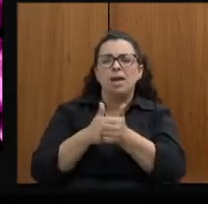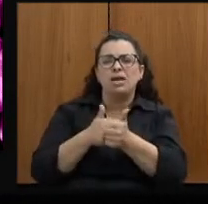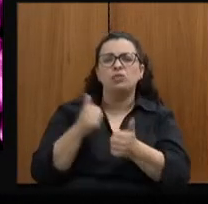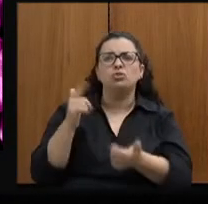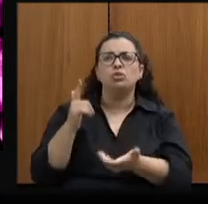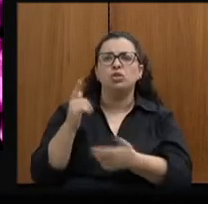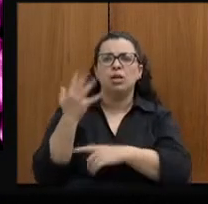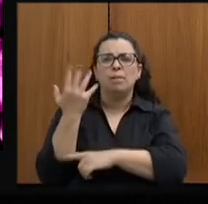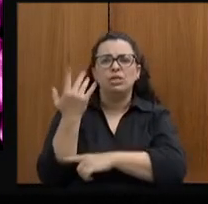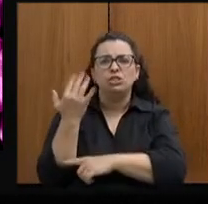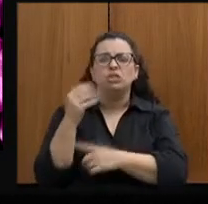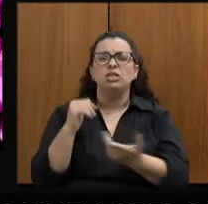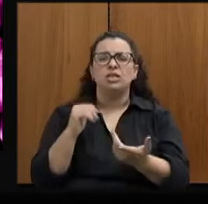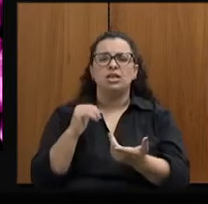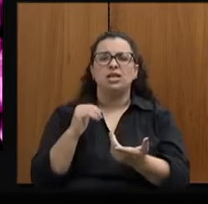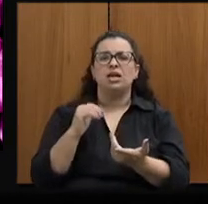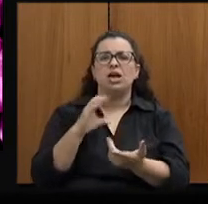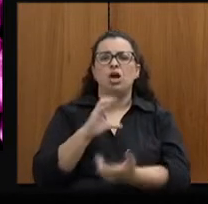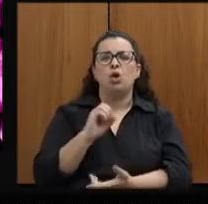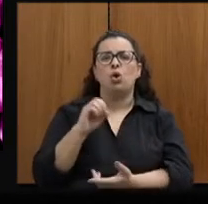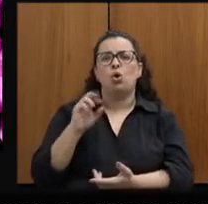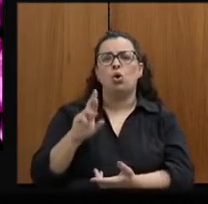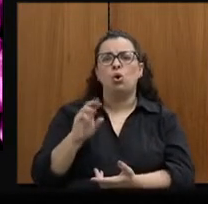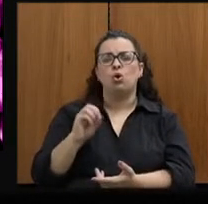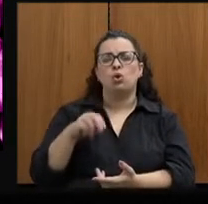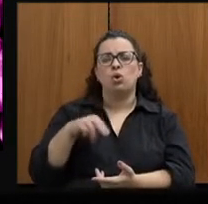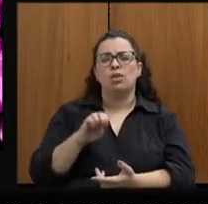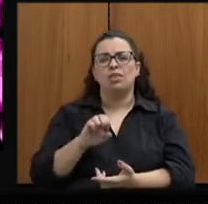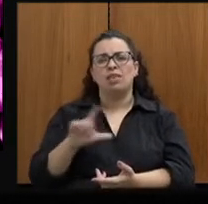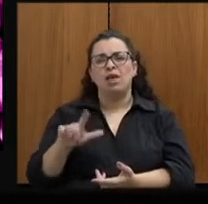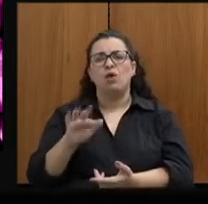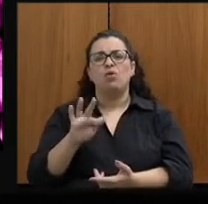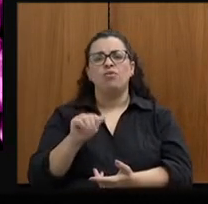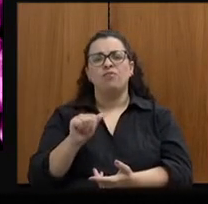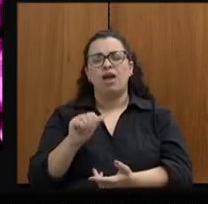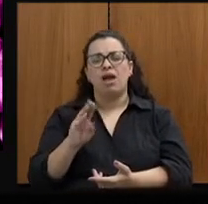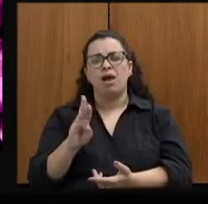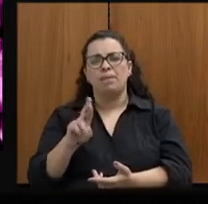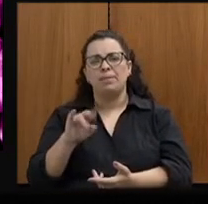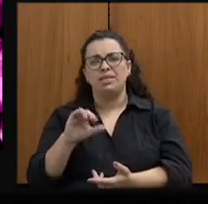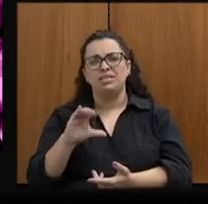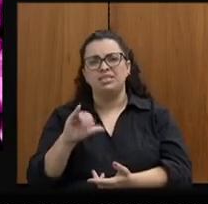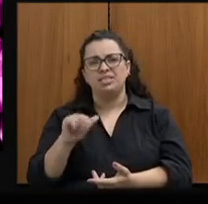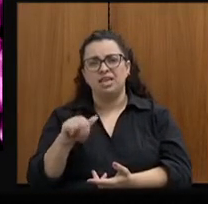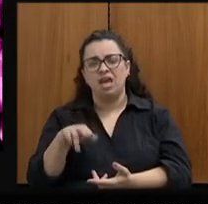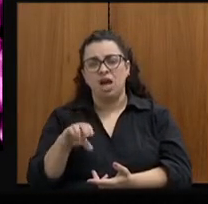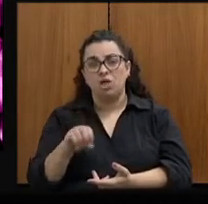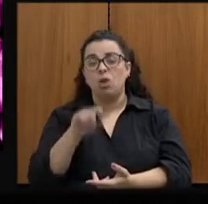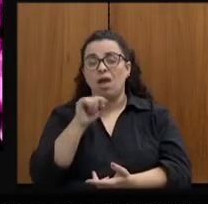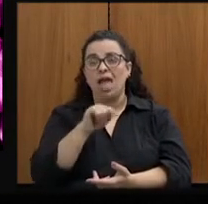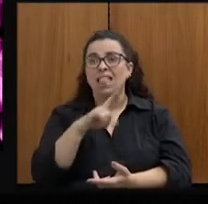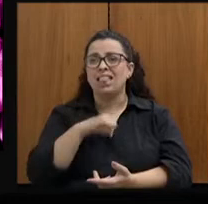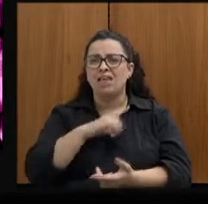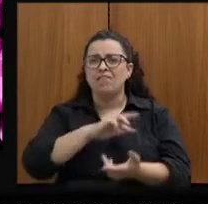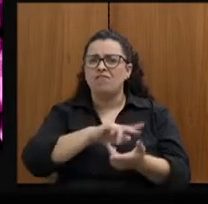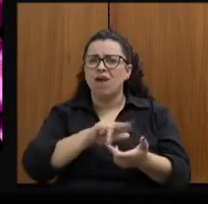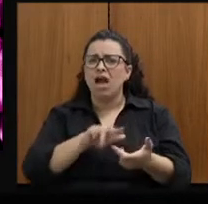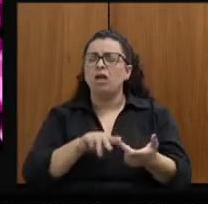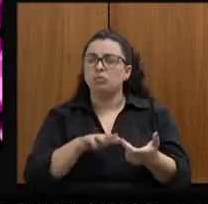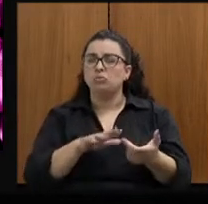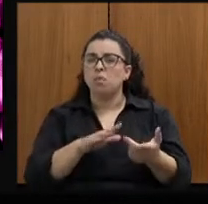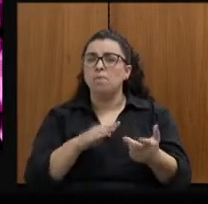Coronel Fabriciano, onde tem um conjunto de cidades que tem banco de alimentos, ele é referência, não só nacional,